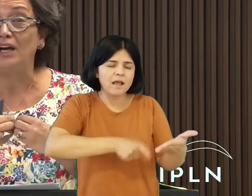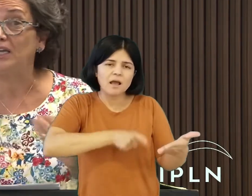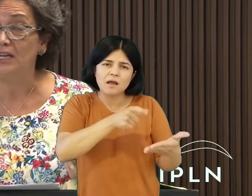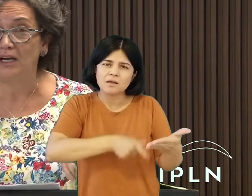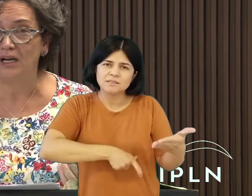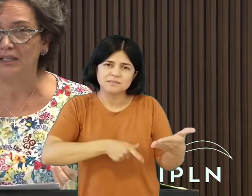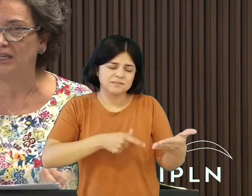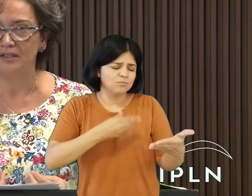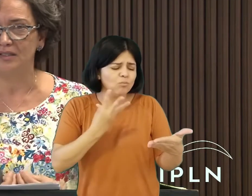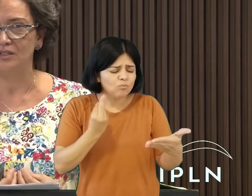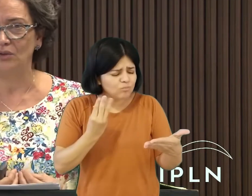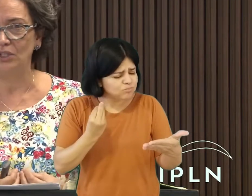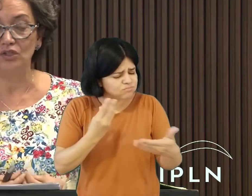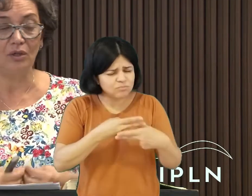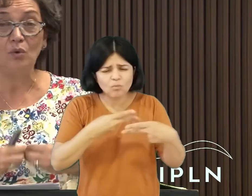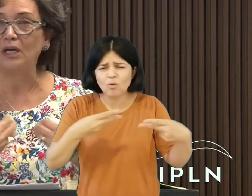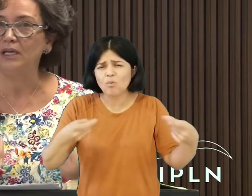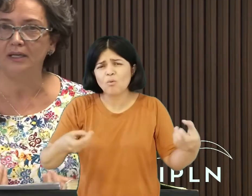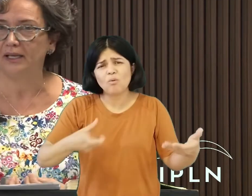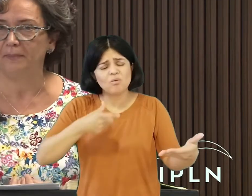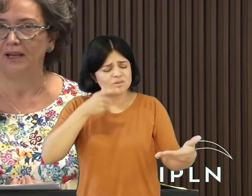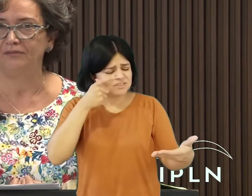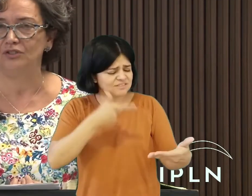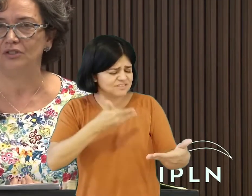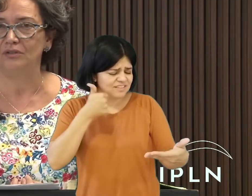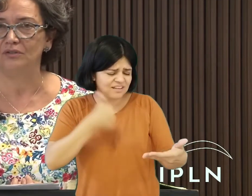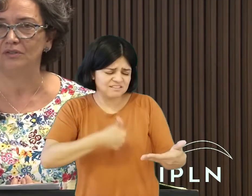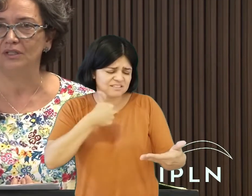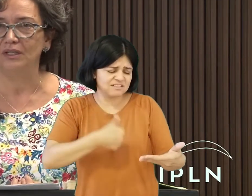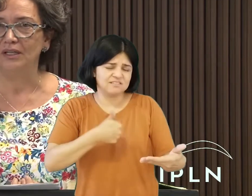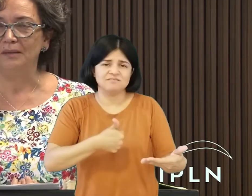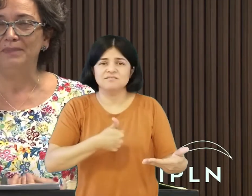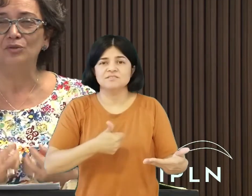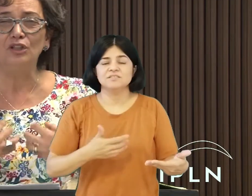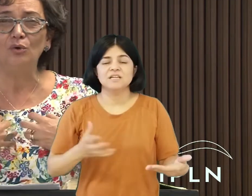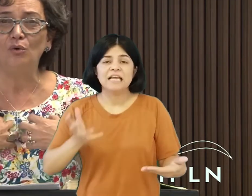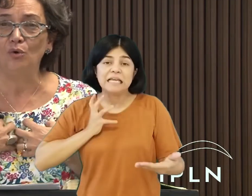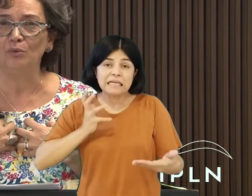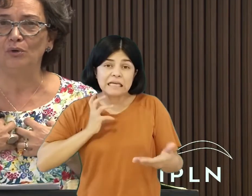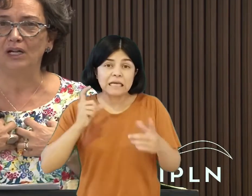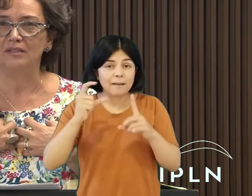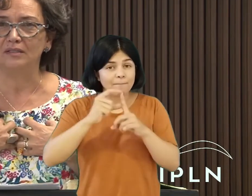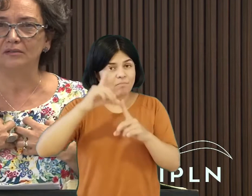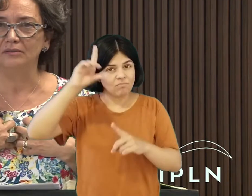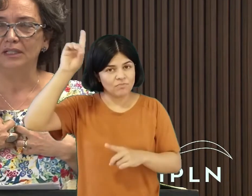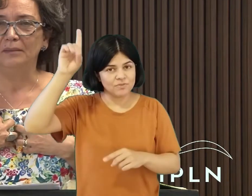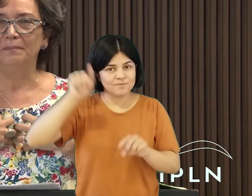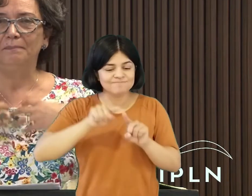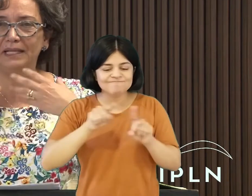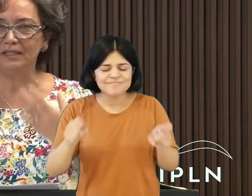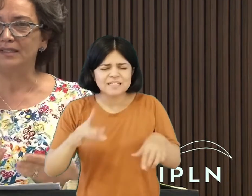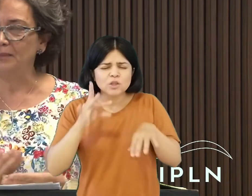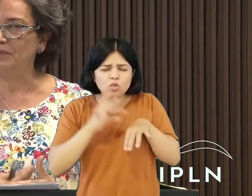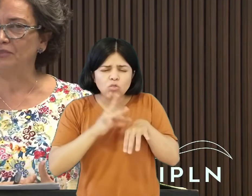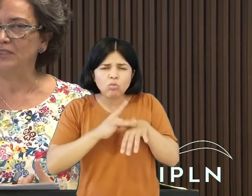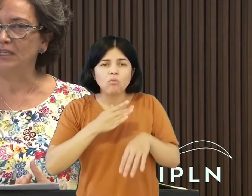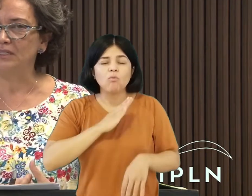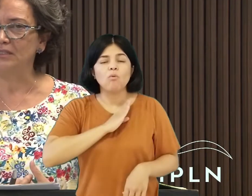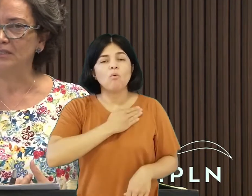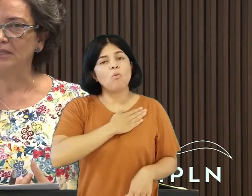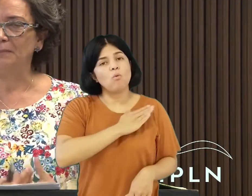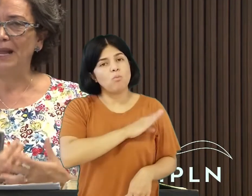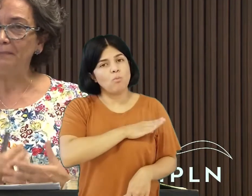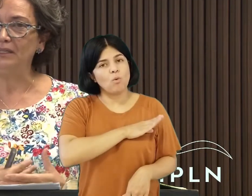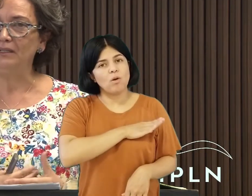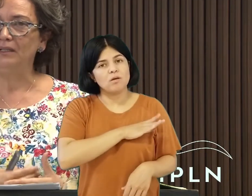tão rica que é essa história, de tão rica que é a palavra de Deus. Mas o que tocou meu coração para trazer para